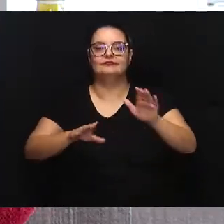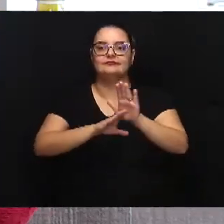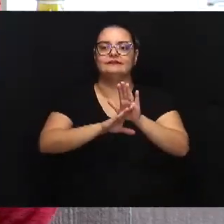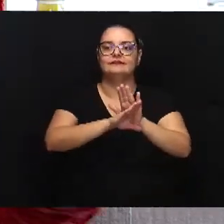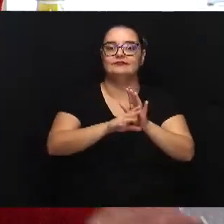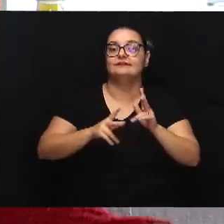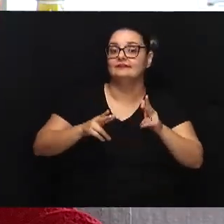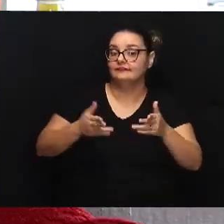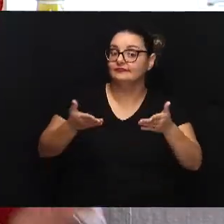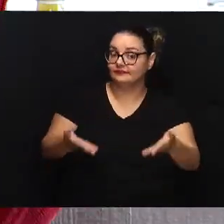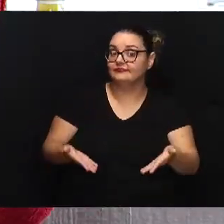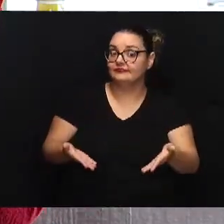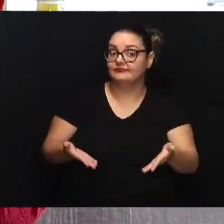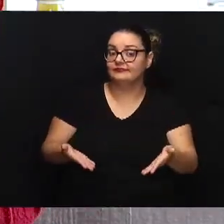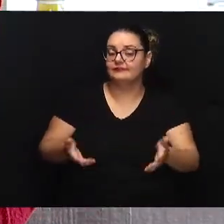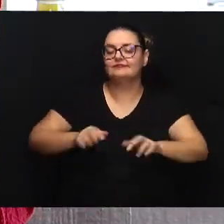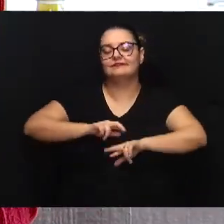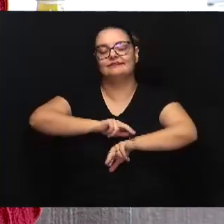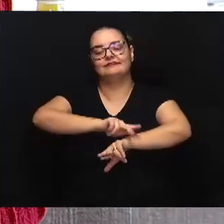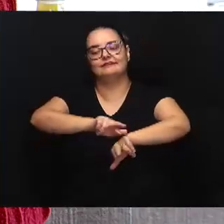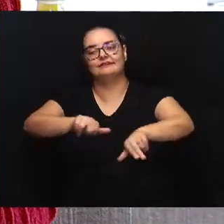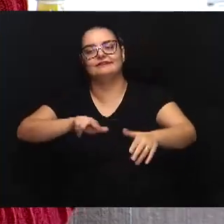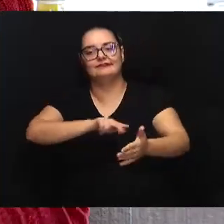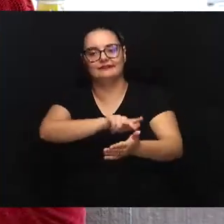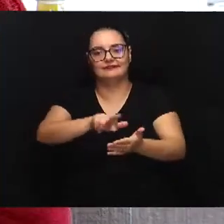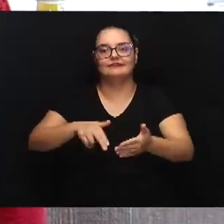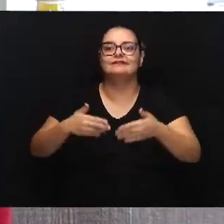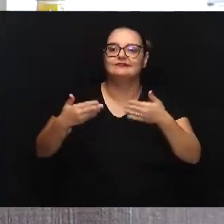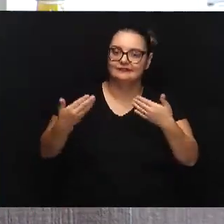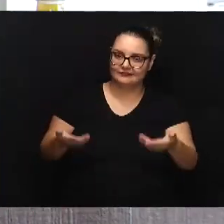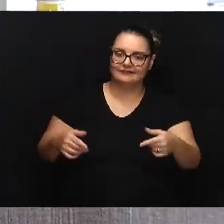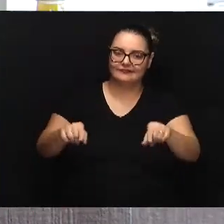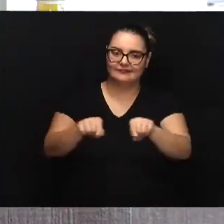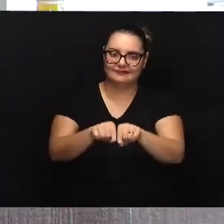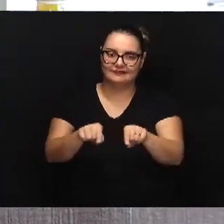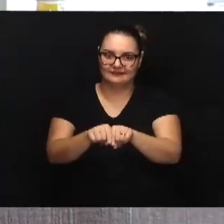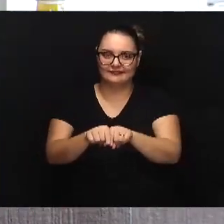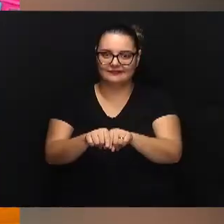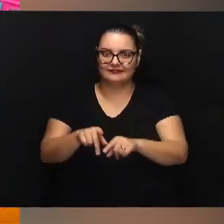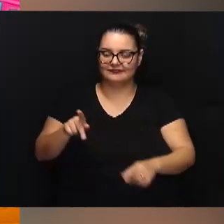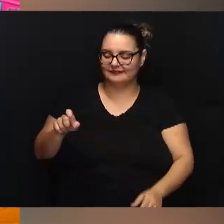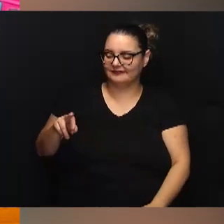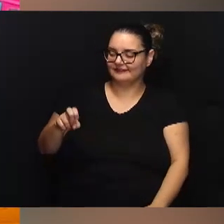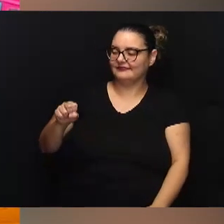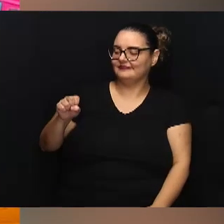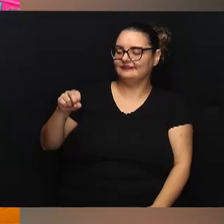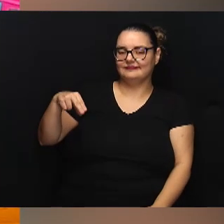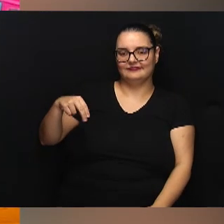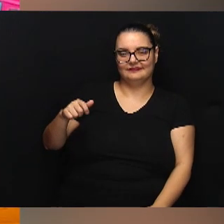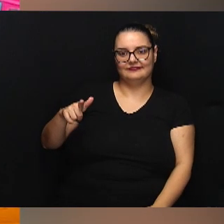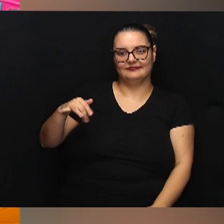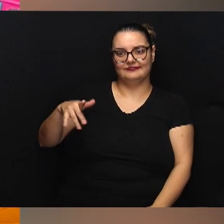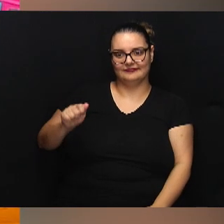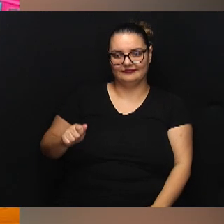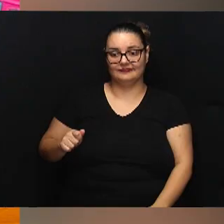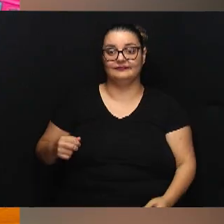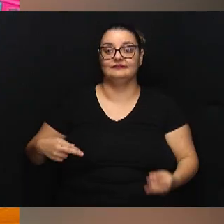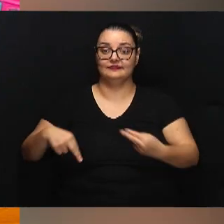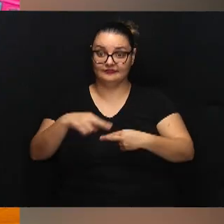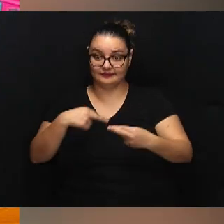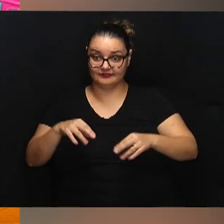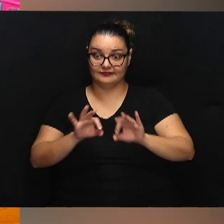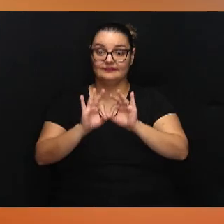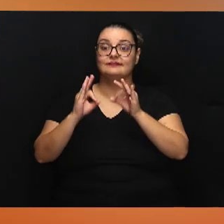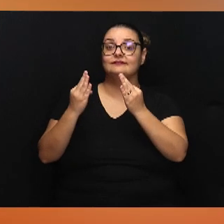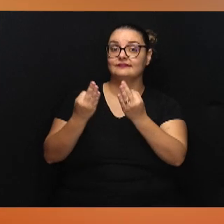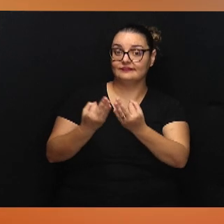se diversificaram e se tornaram também personalizadas. Os relacionamentos familiares e